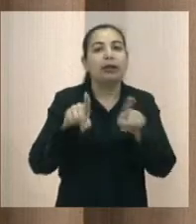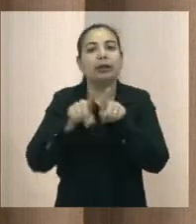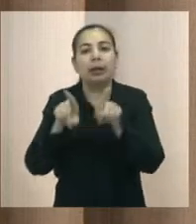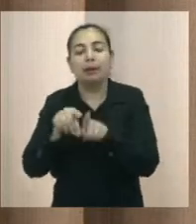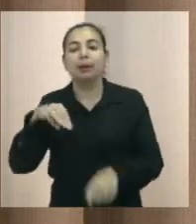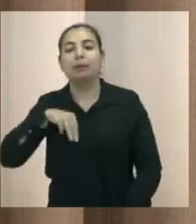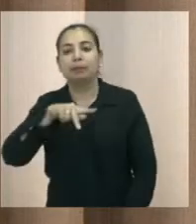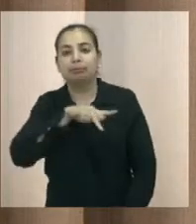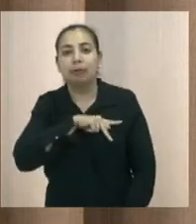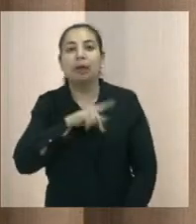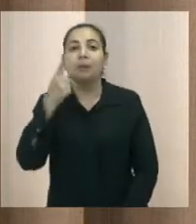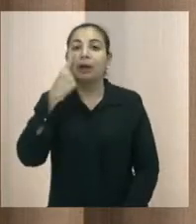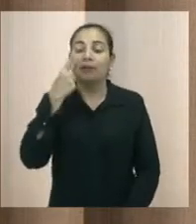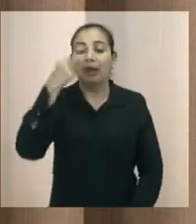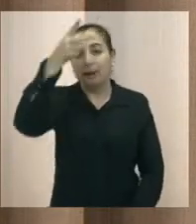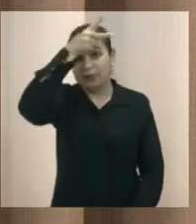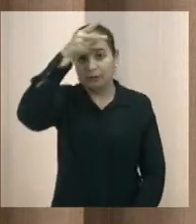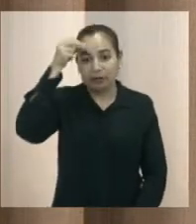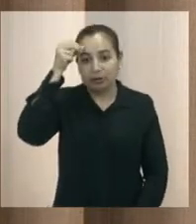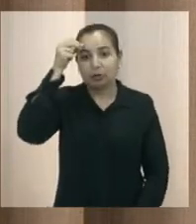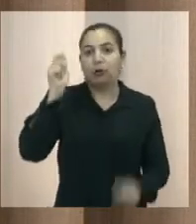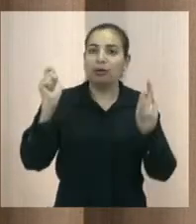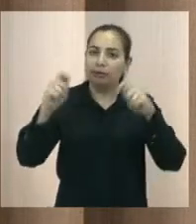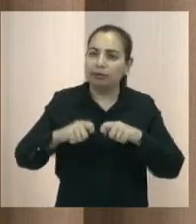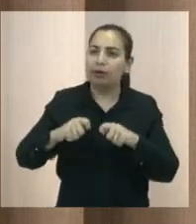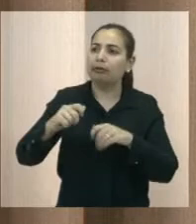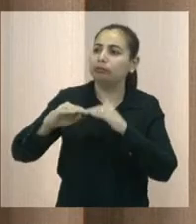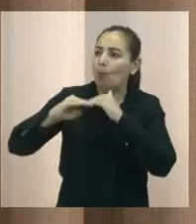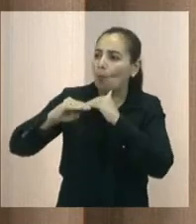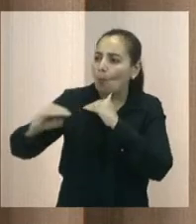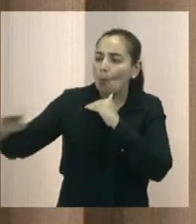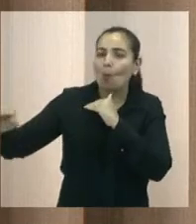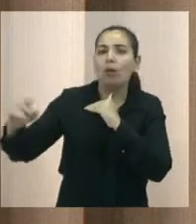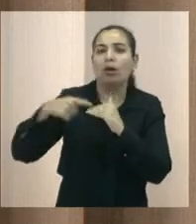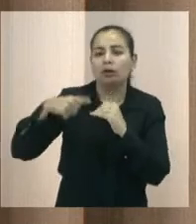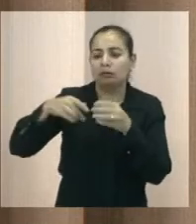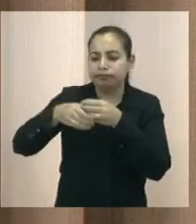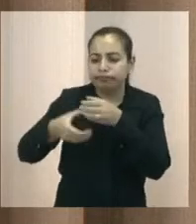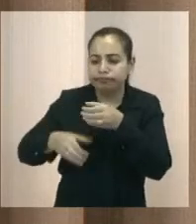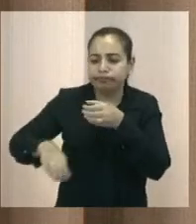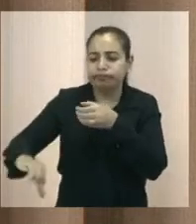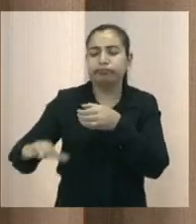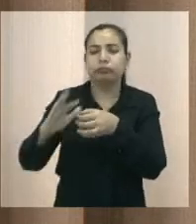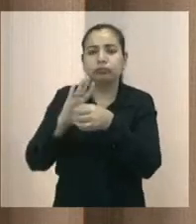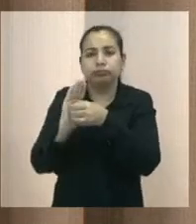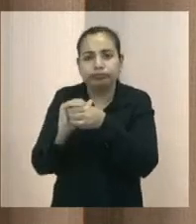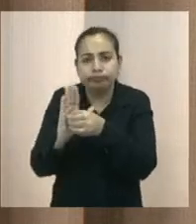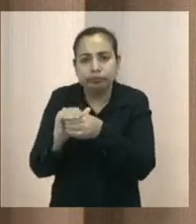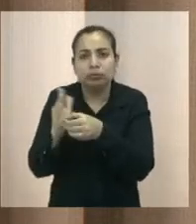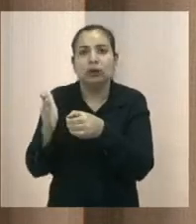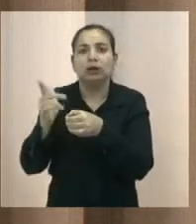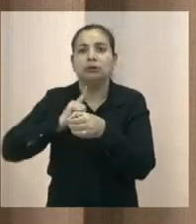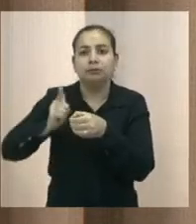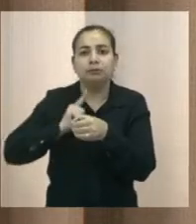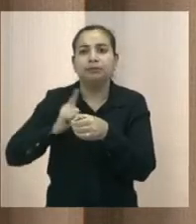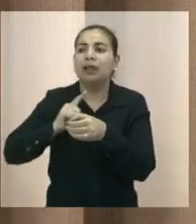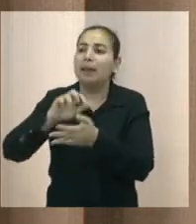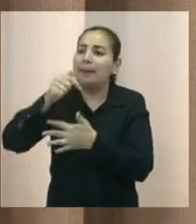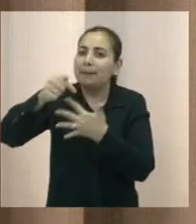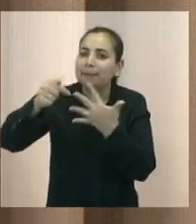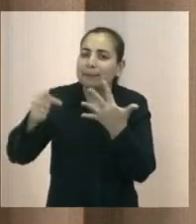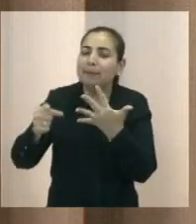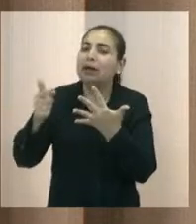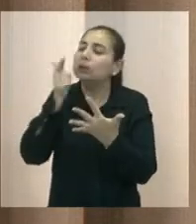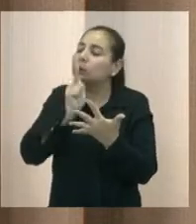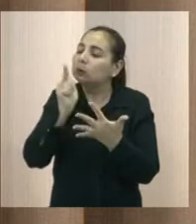junto à Prefeitura, né, a urbanização daquele território com serviços de drenagem, esgotamento sanitário, calçamento, né, possam ser